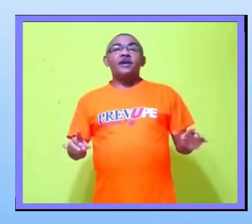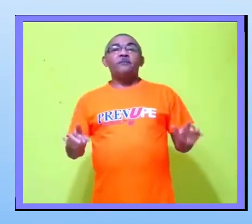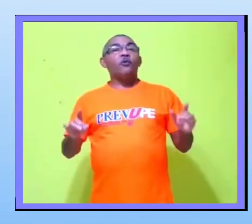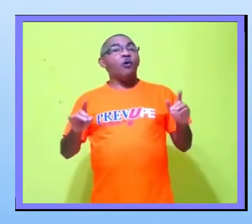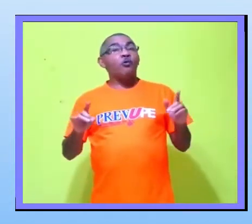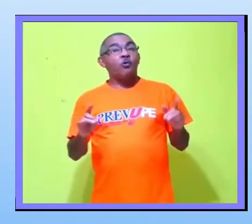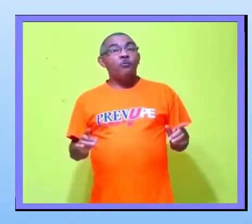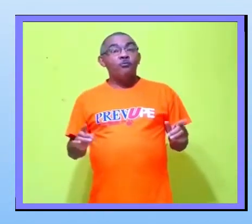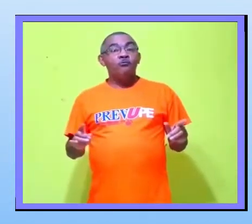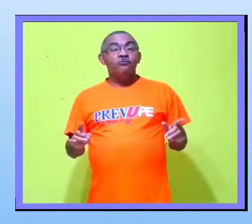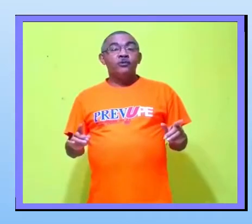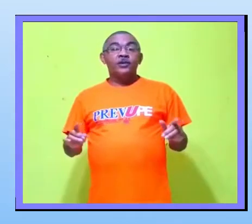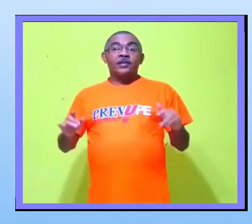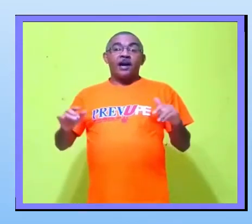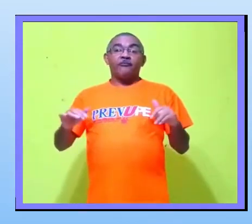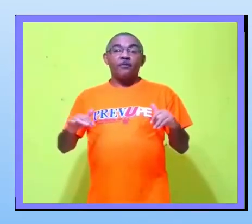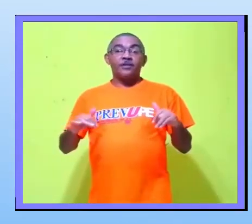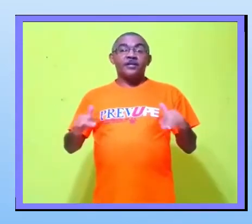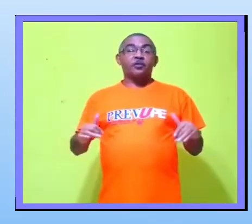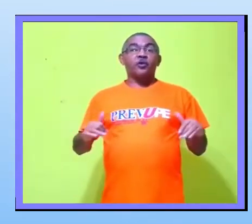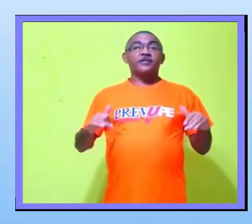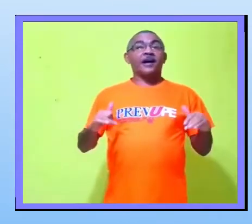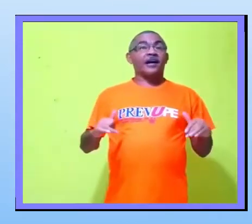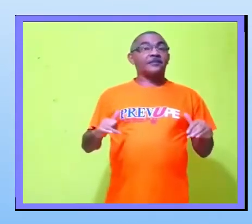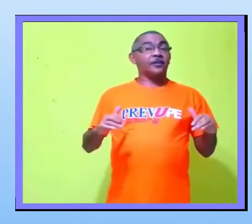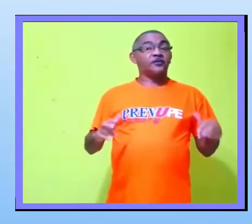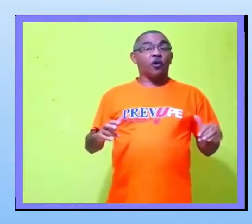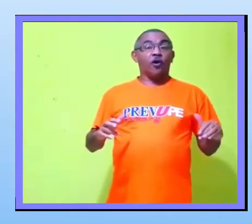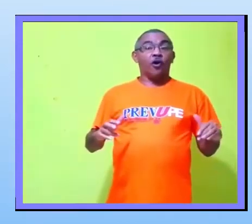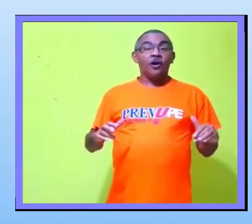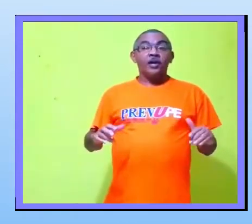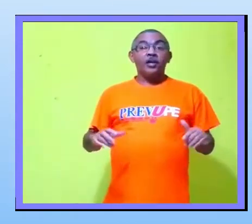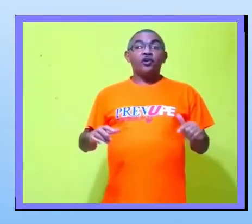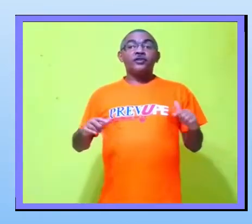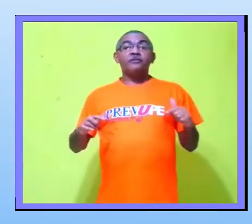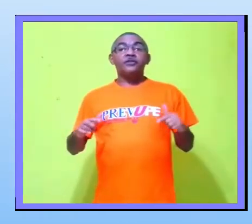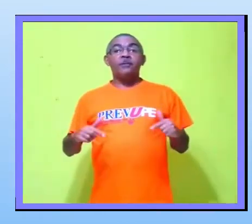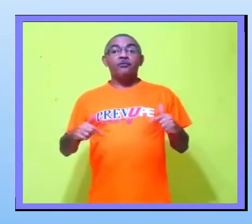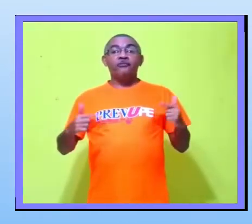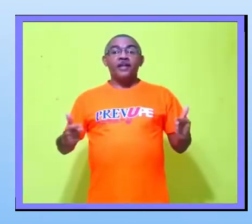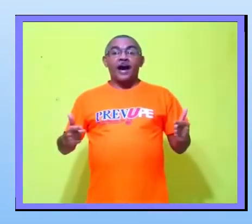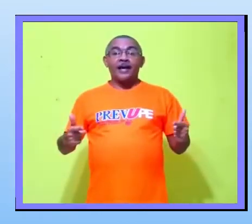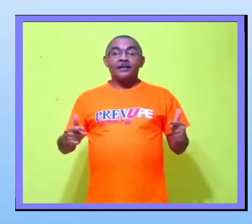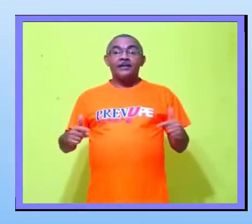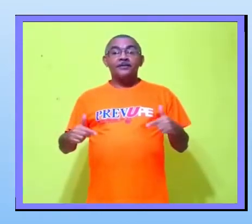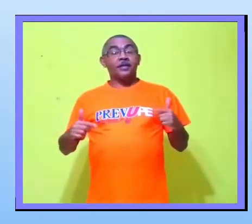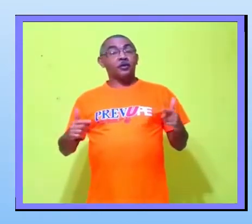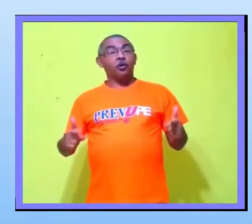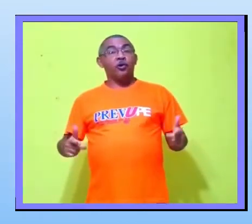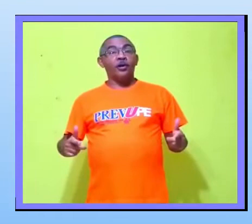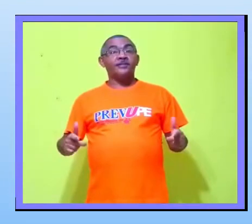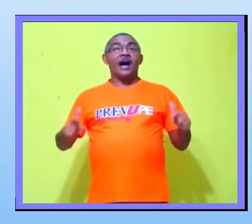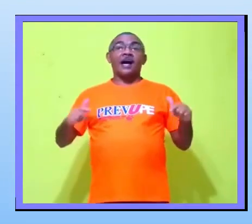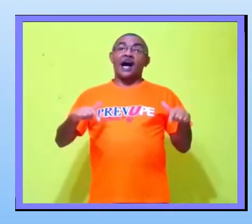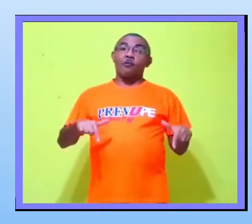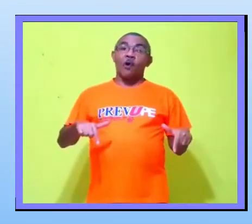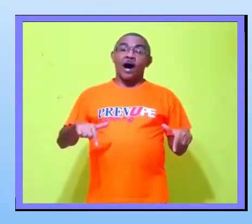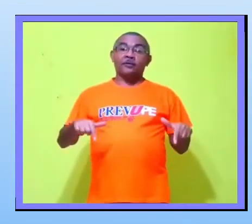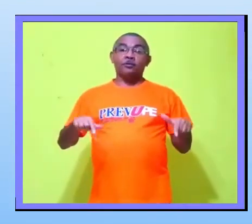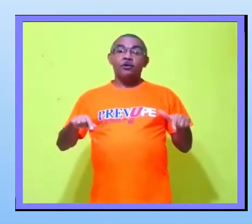como exemplo o álcool comum, que tem a fórmula C2H6O, e nós temos também o vinagre,